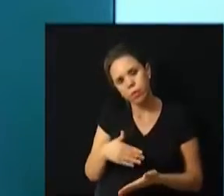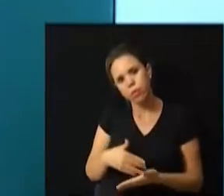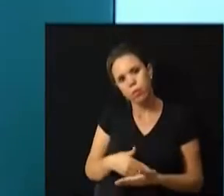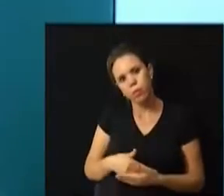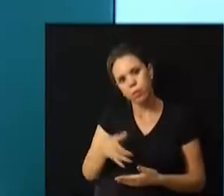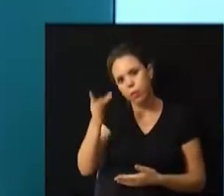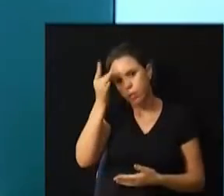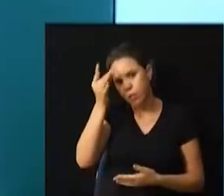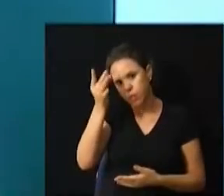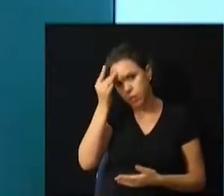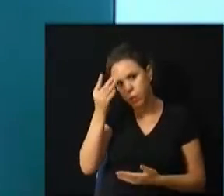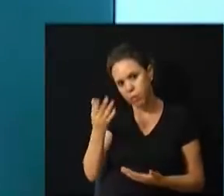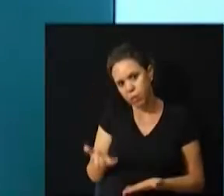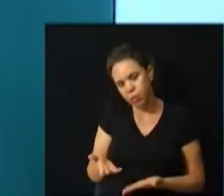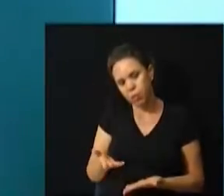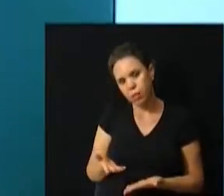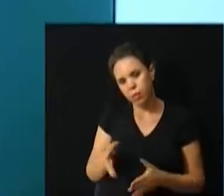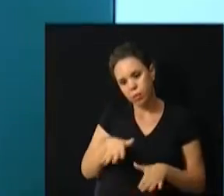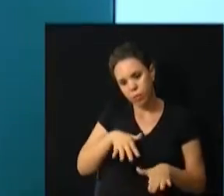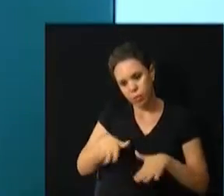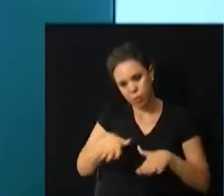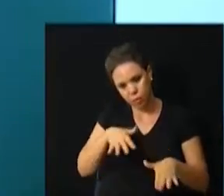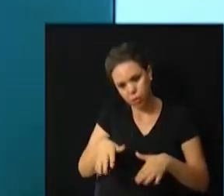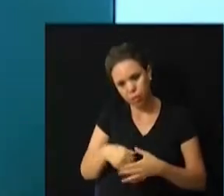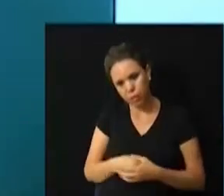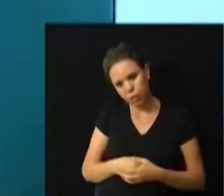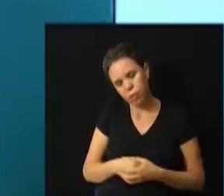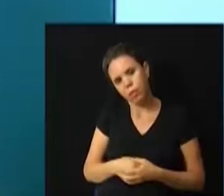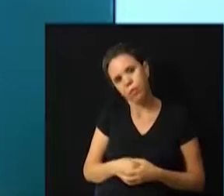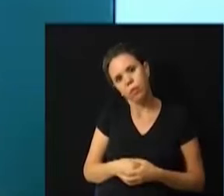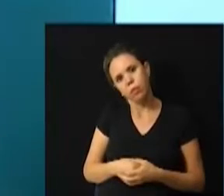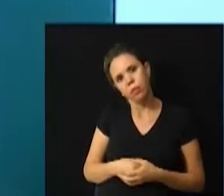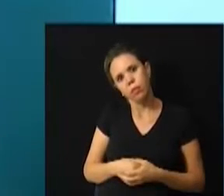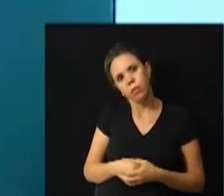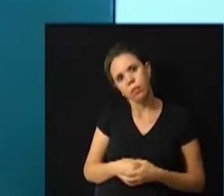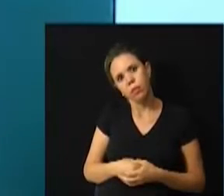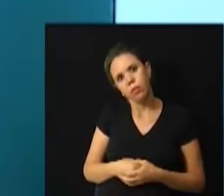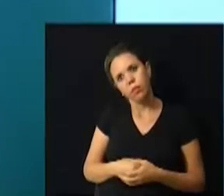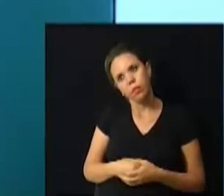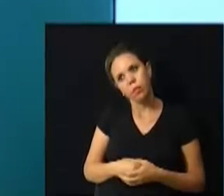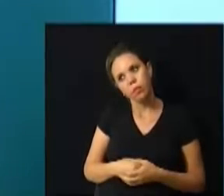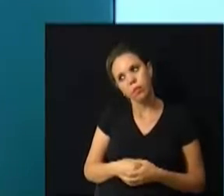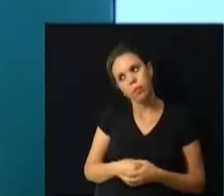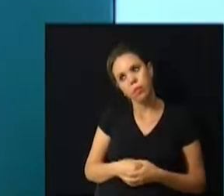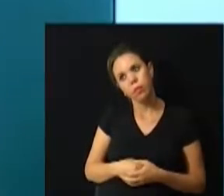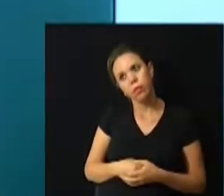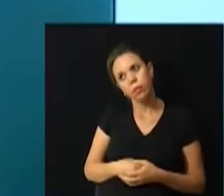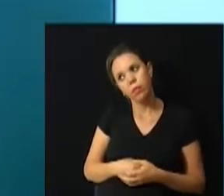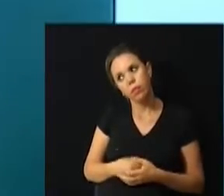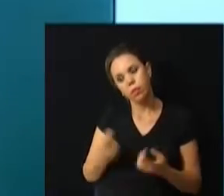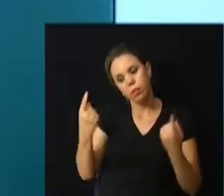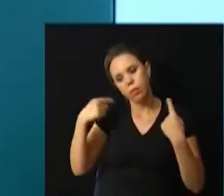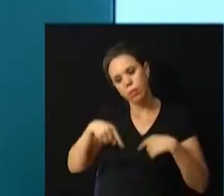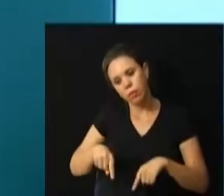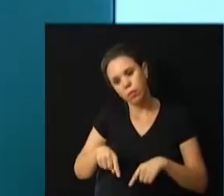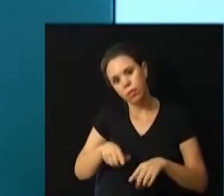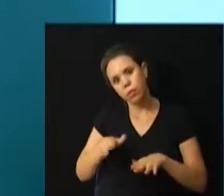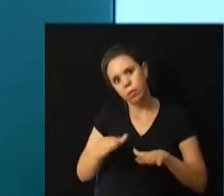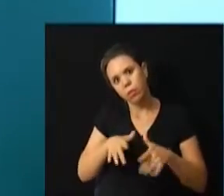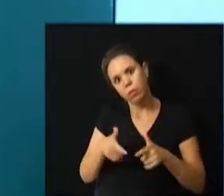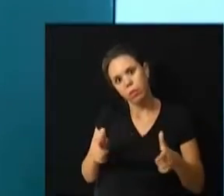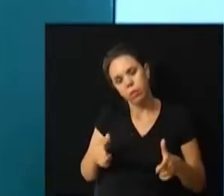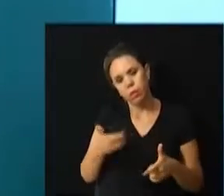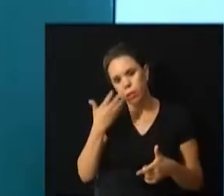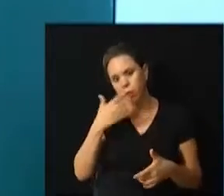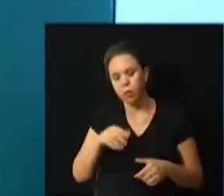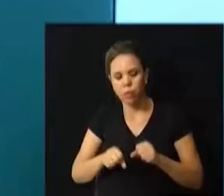a criança vai adquirindo mobilidade, né? Assim, a mobilidade fica mais